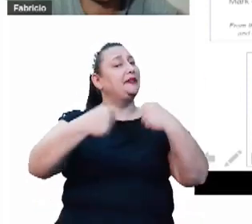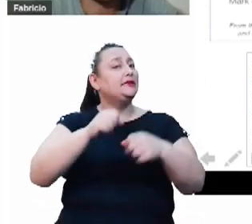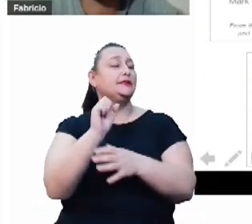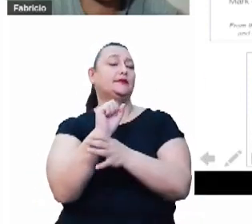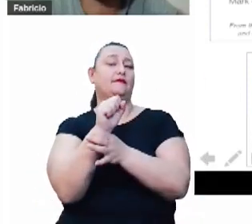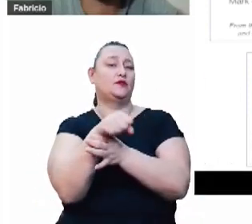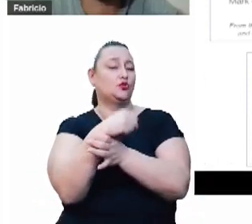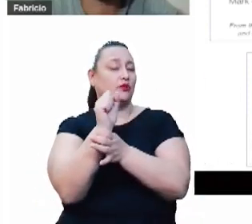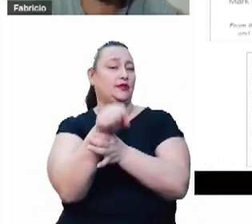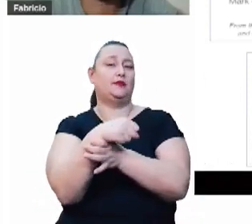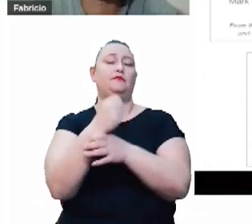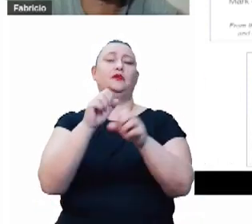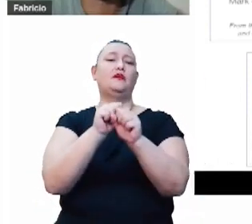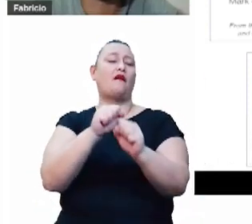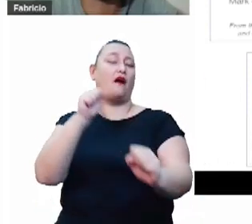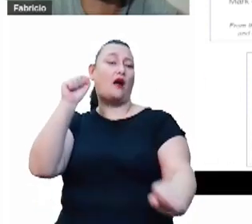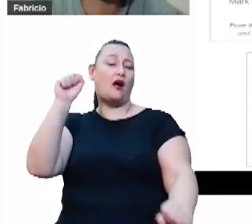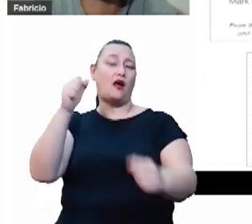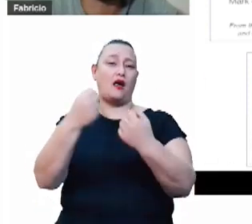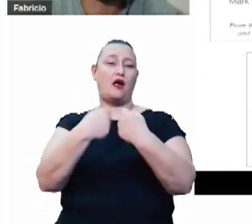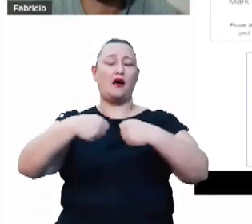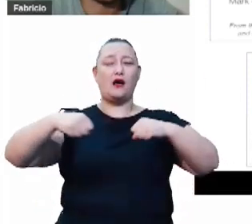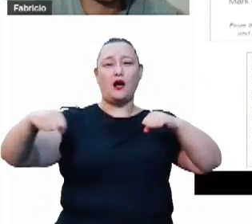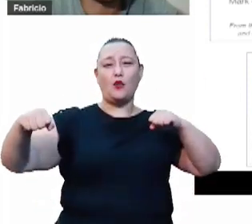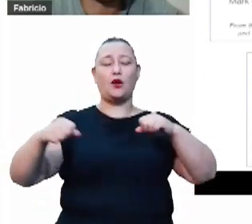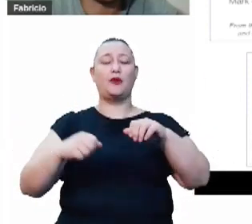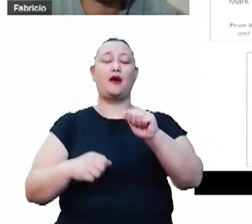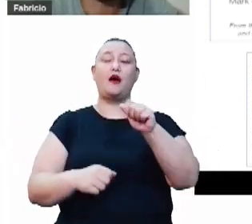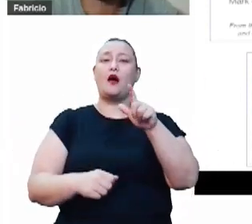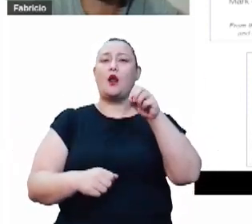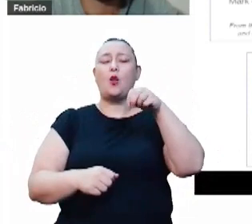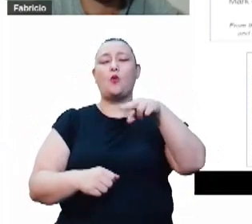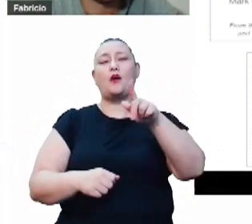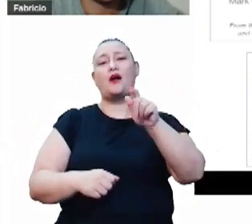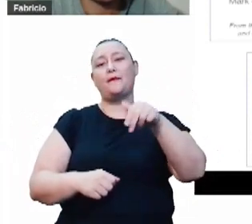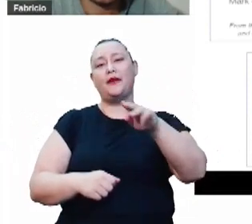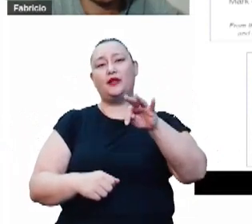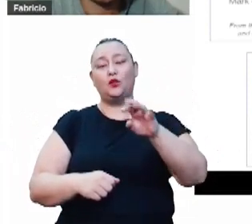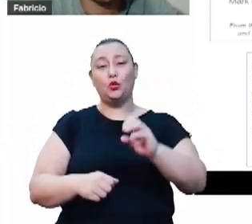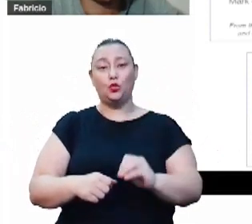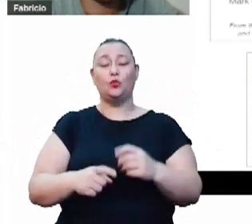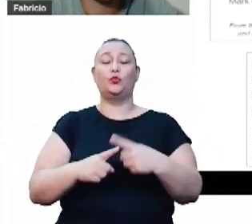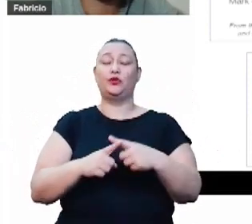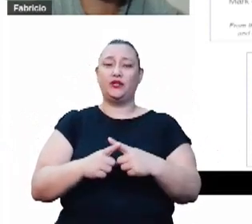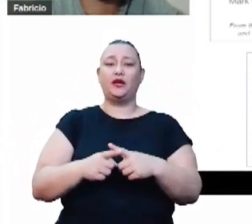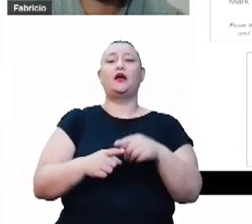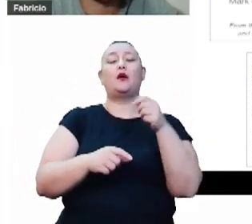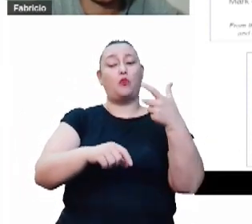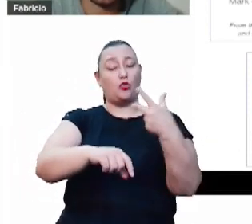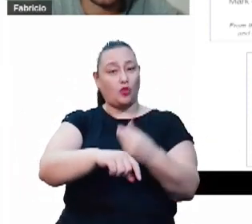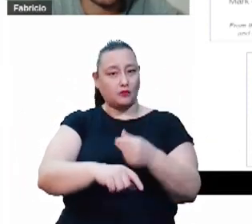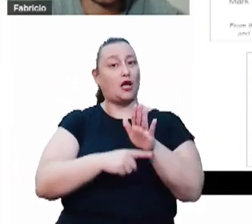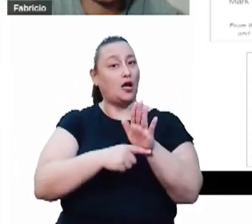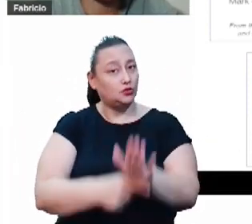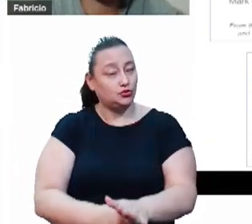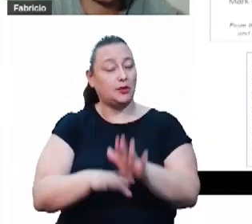tem que ter alongamento, porque o que acontece? Aquele músculo está contraído, a toxina inibe isso, mas a gente tem